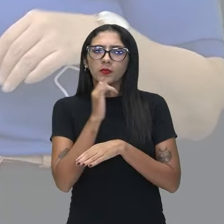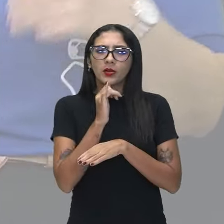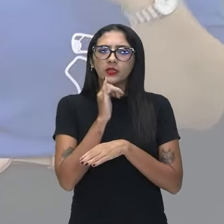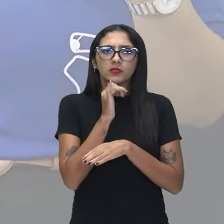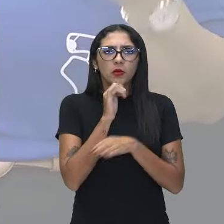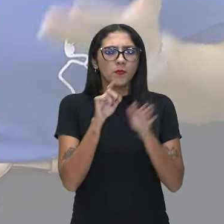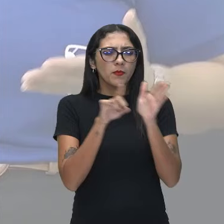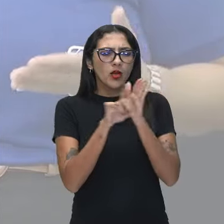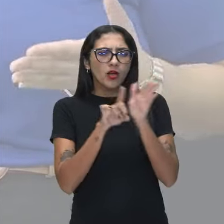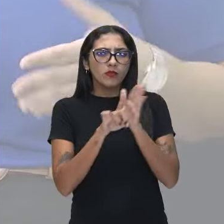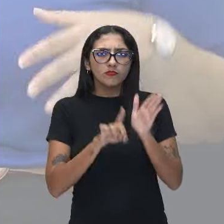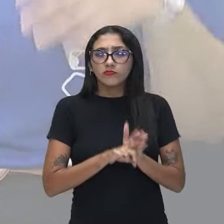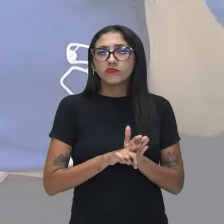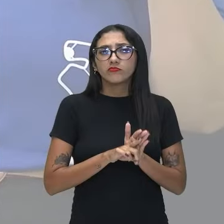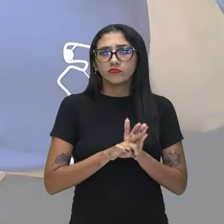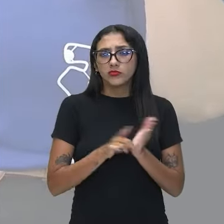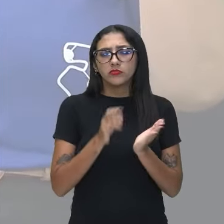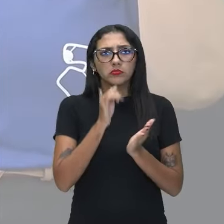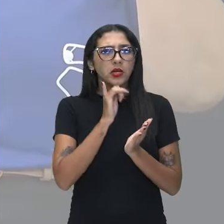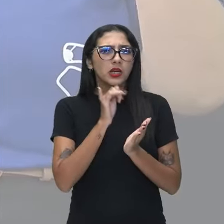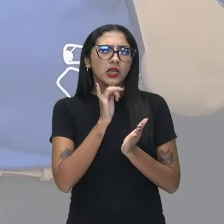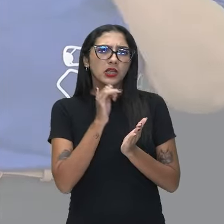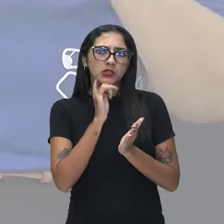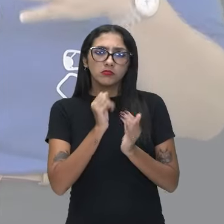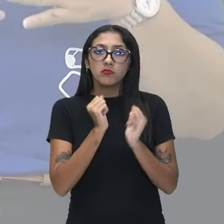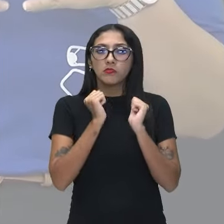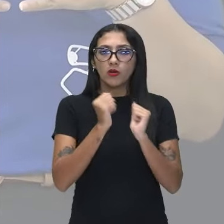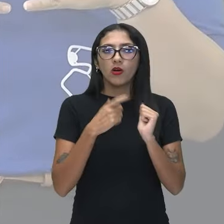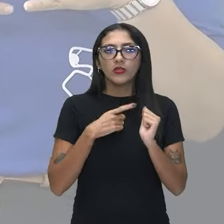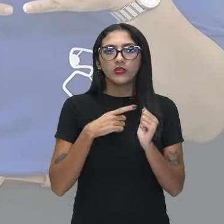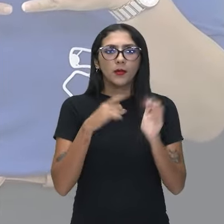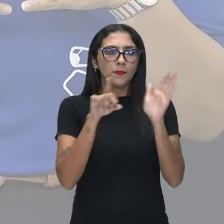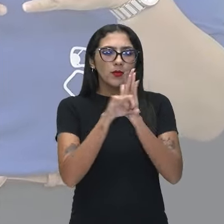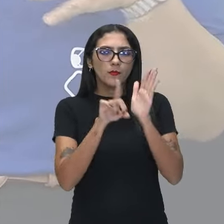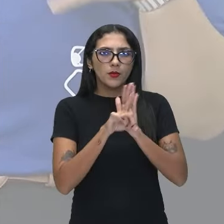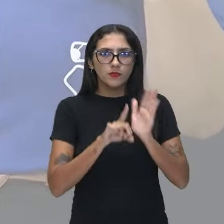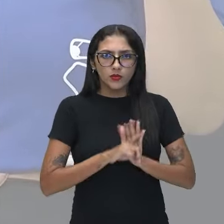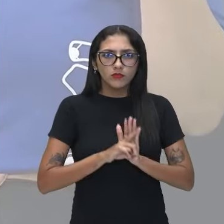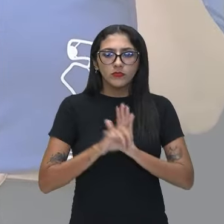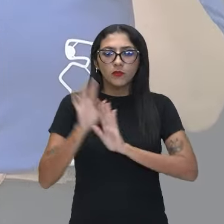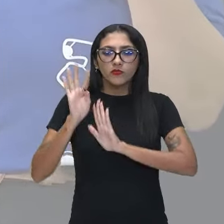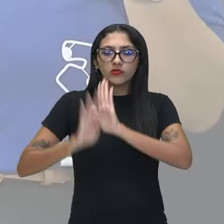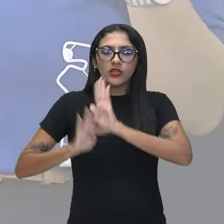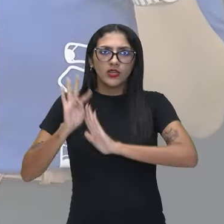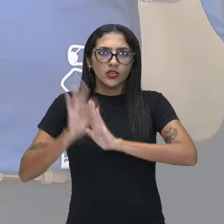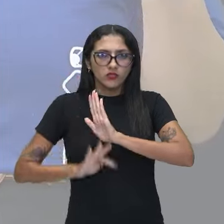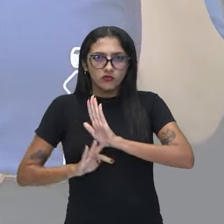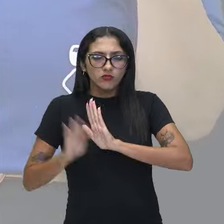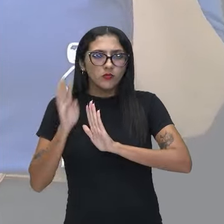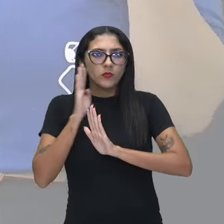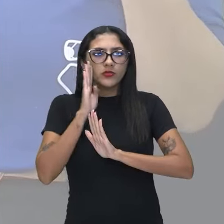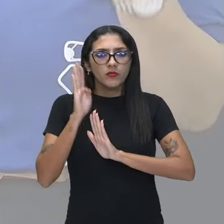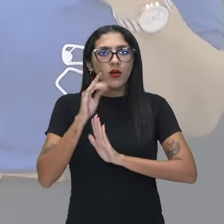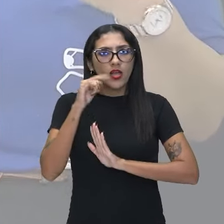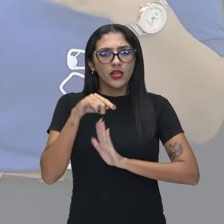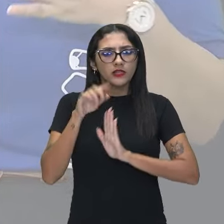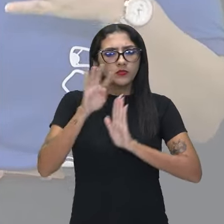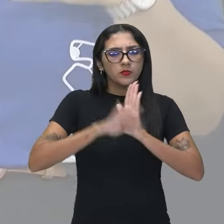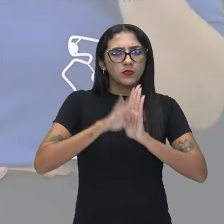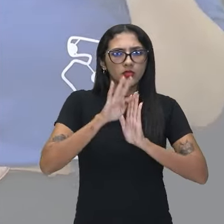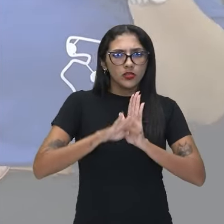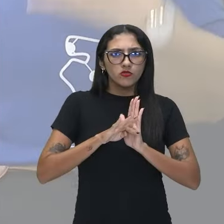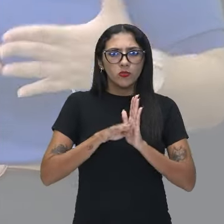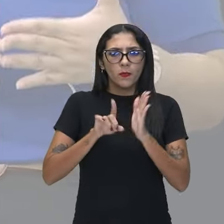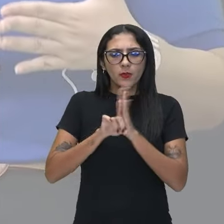só. Nós podemos, então, fazer perguntas para o meu texto fonte. E essas perguntas vão trazer para